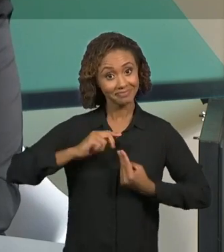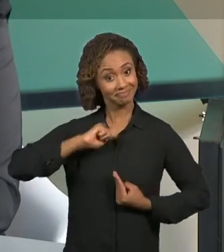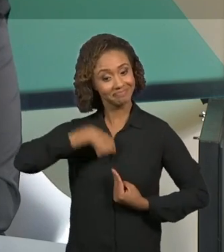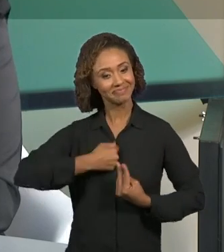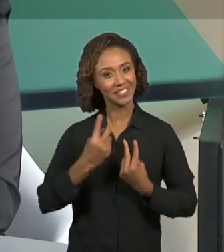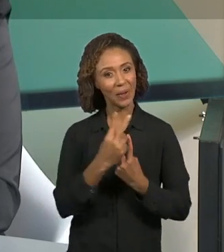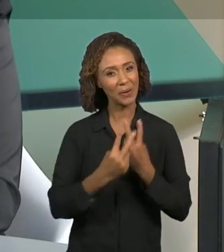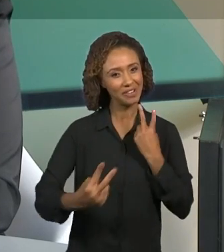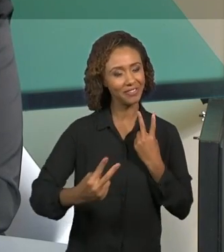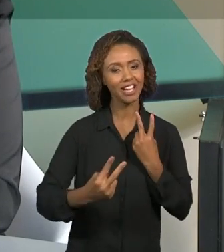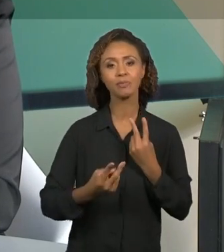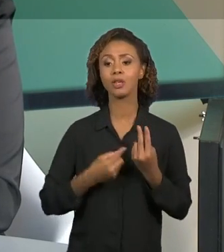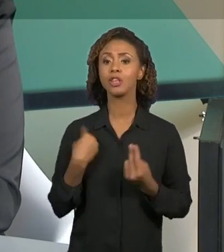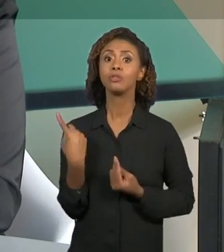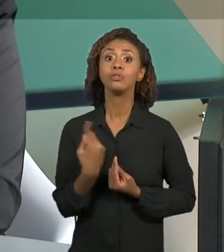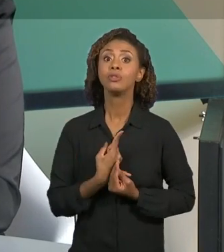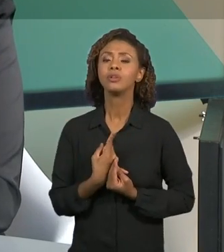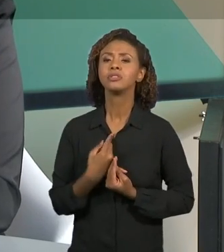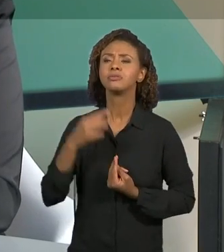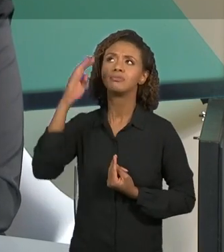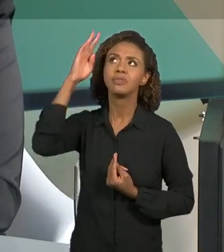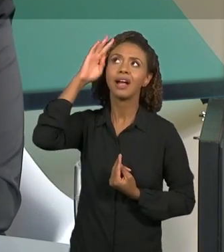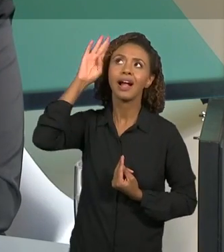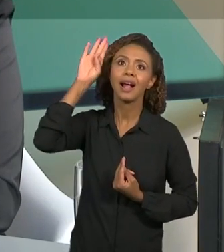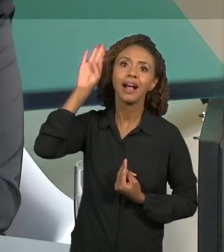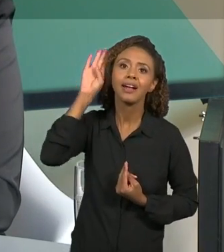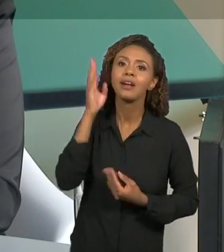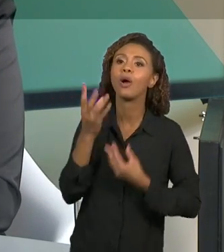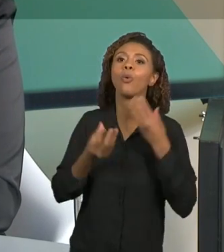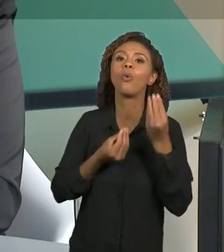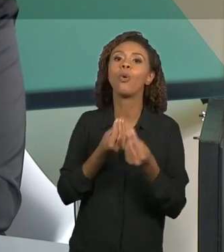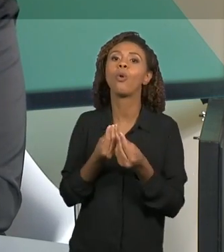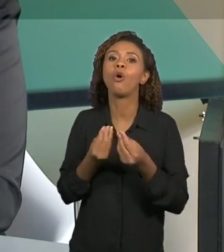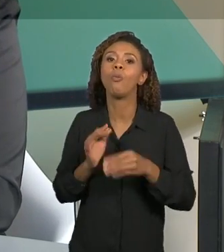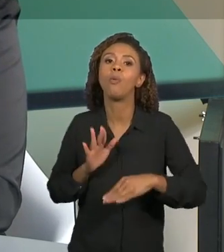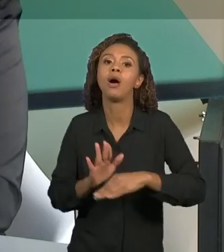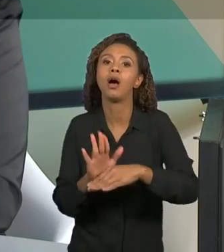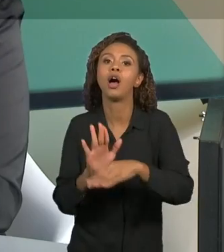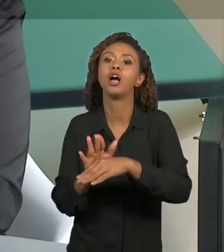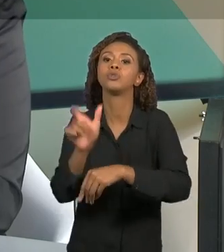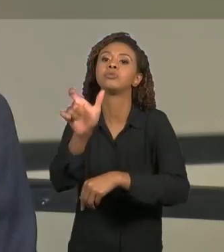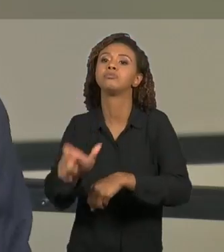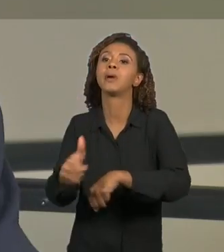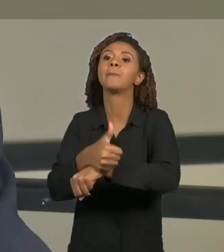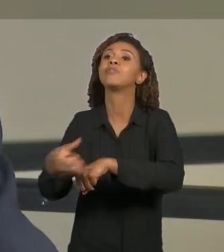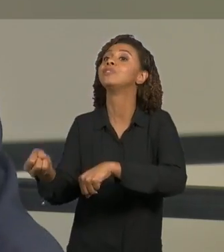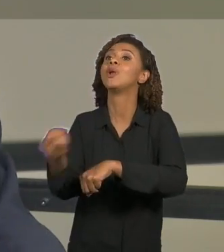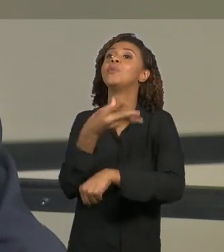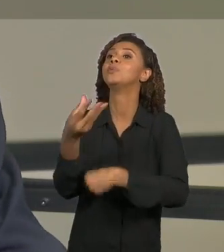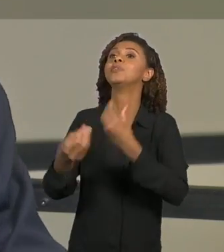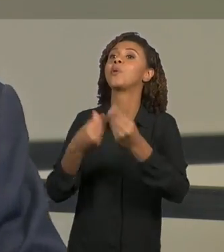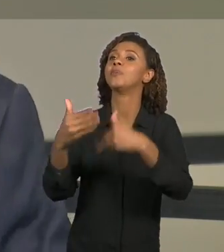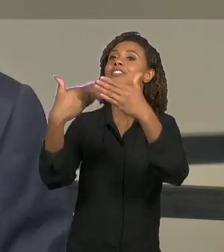que estamos juntos academicamente como que a gente vai conseguir trabalhar a formação desse novo profissional